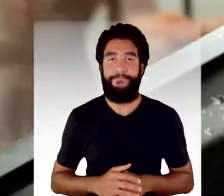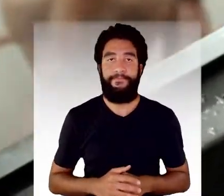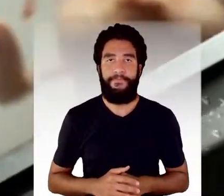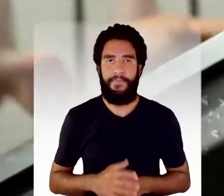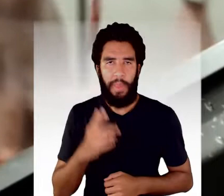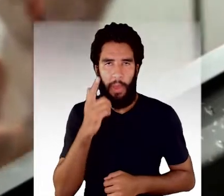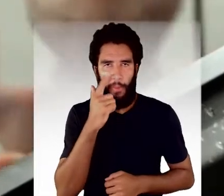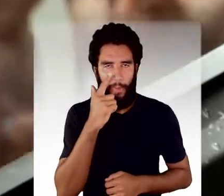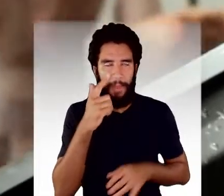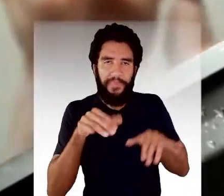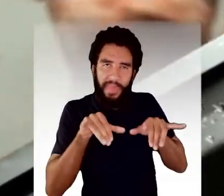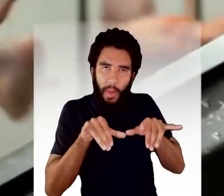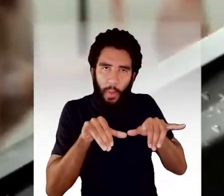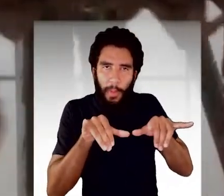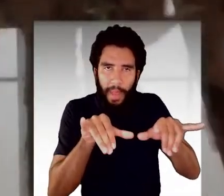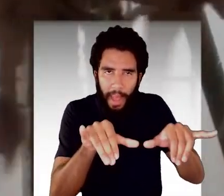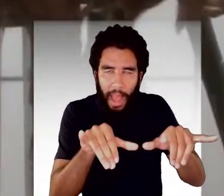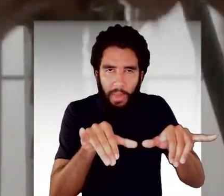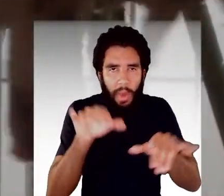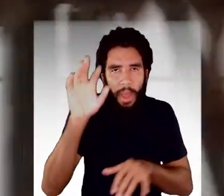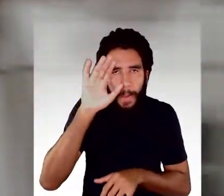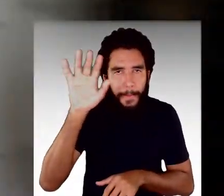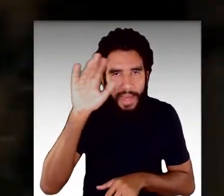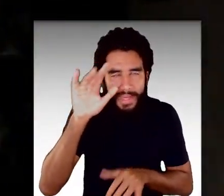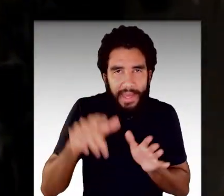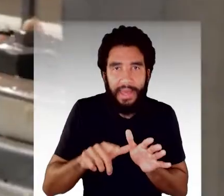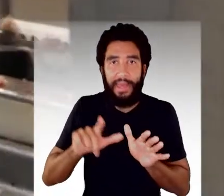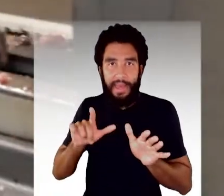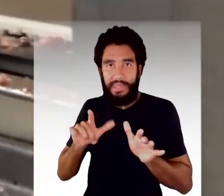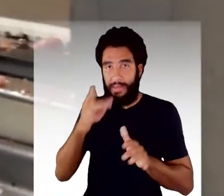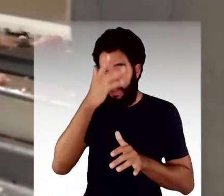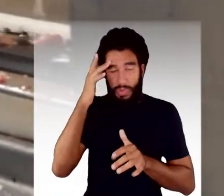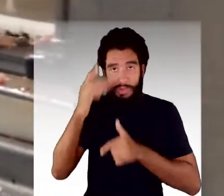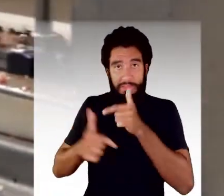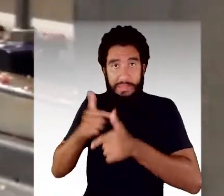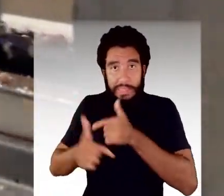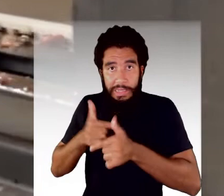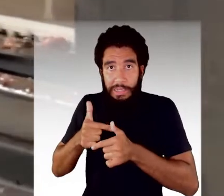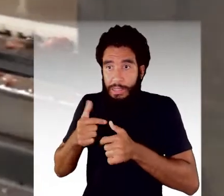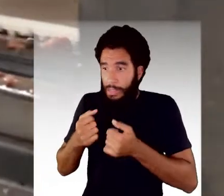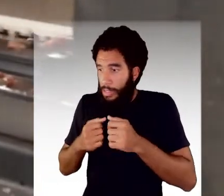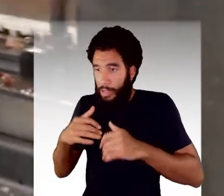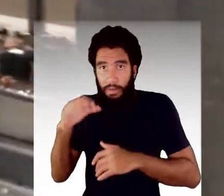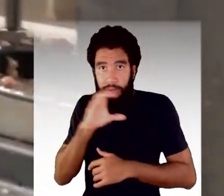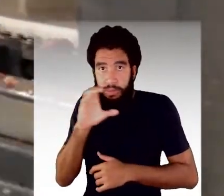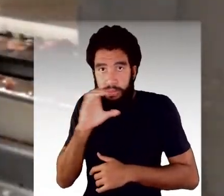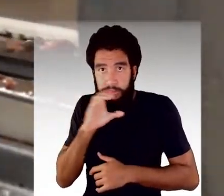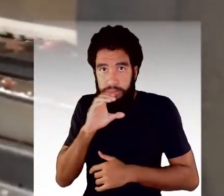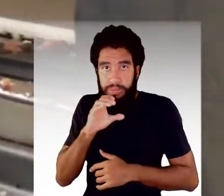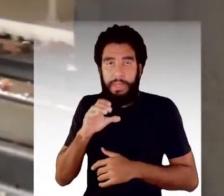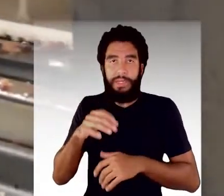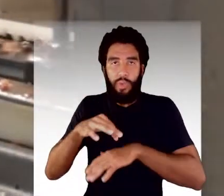Olhando a gôndola de um supermercado, fica difícil imaginar a corrida contra o tempo que trabalhadores de frigoríficos enfrentam na